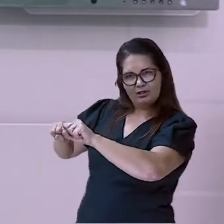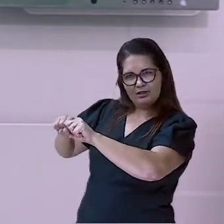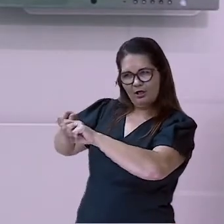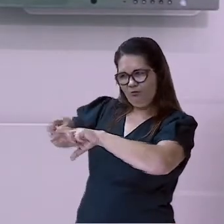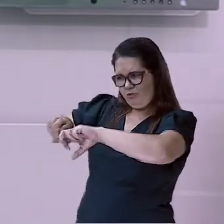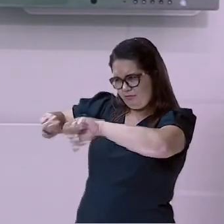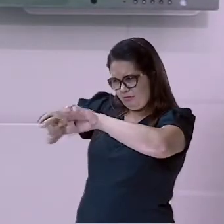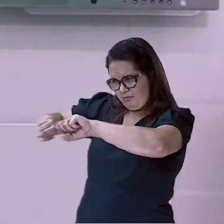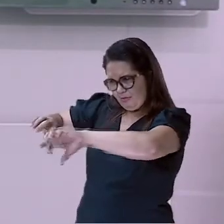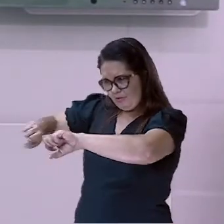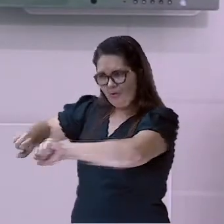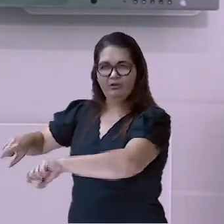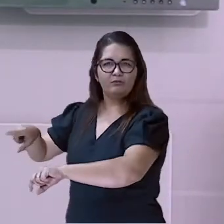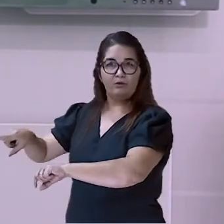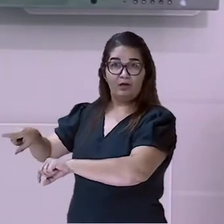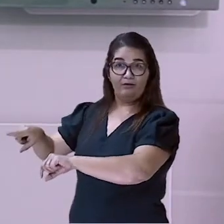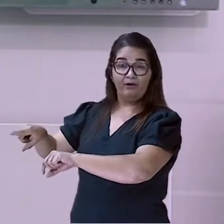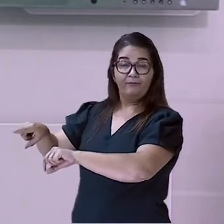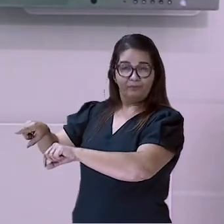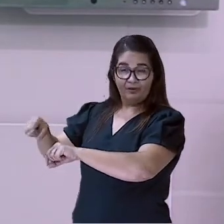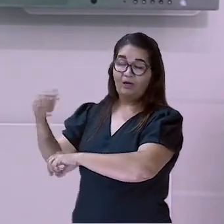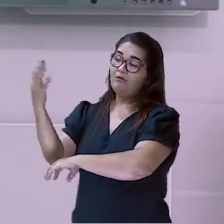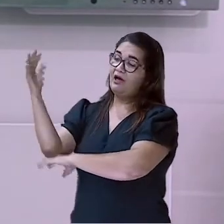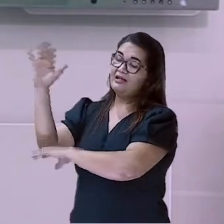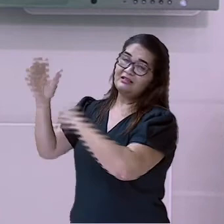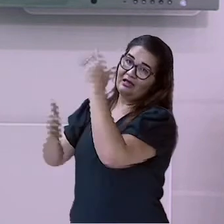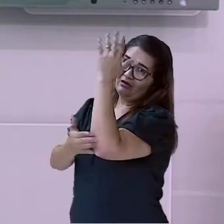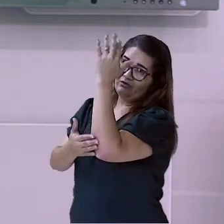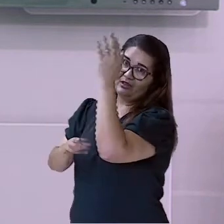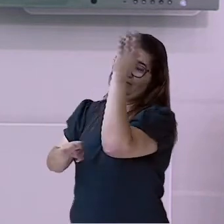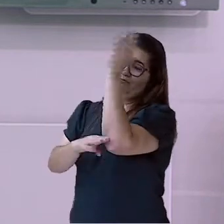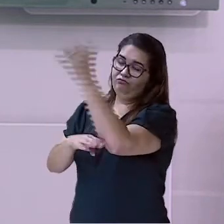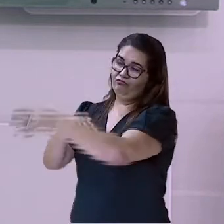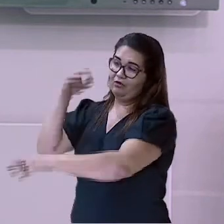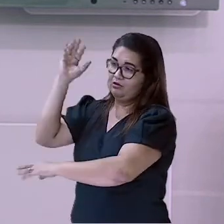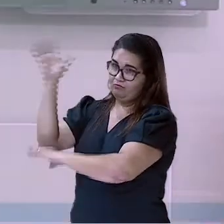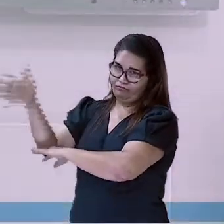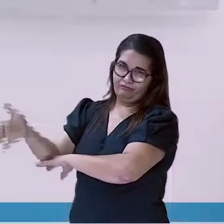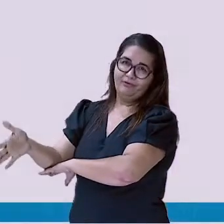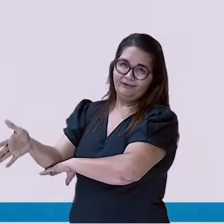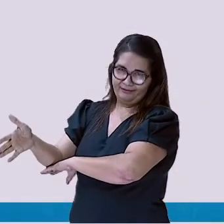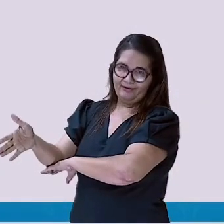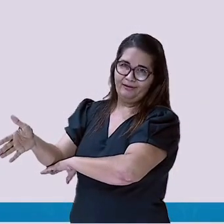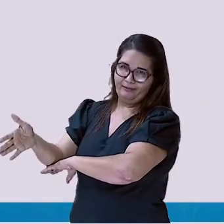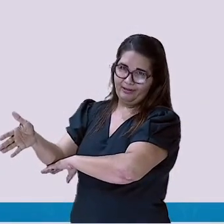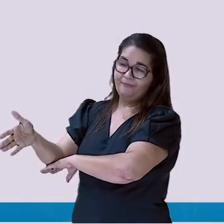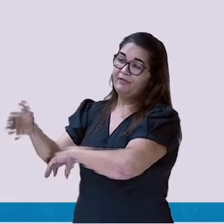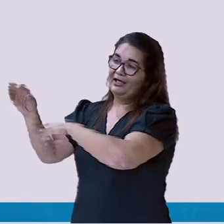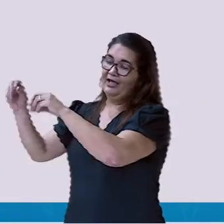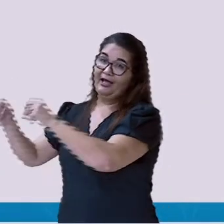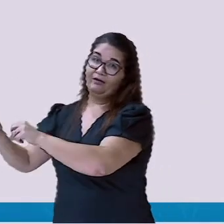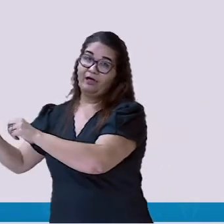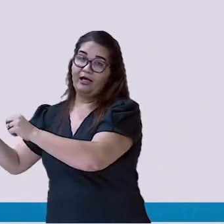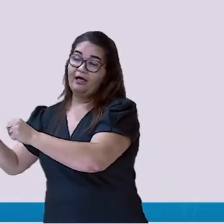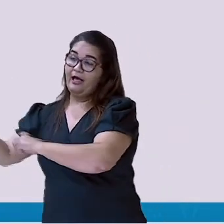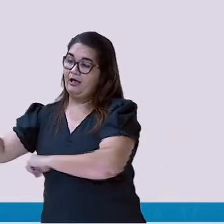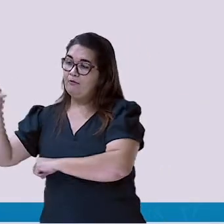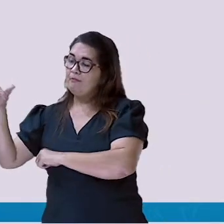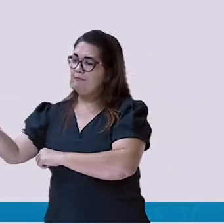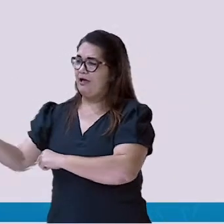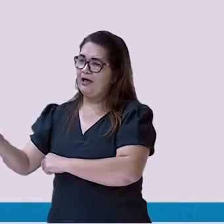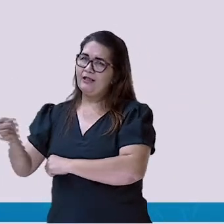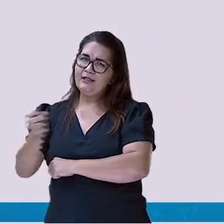onde as pessoas queriam ir atrás do pau-brasil, então desmataram muito. Outros fatores é a extração da madeira